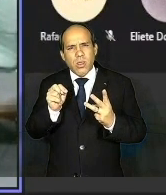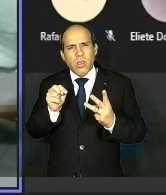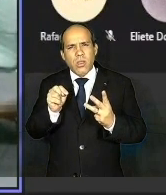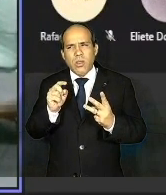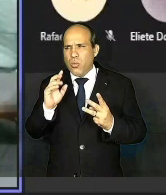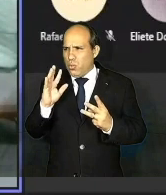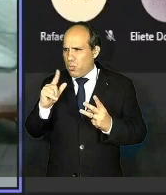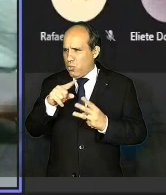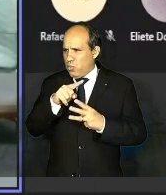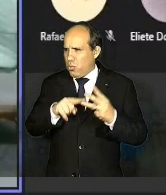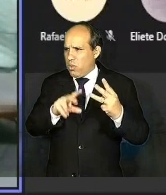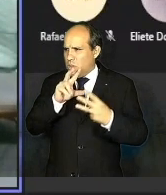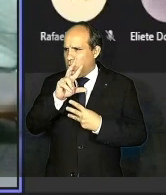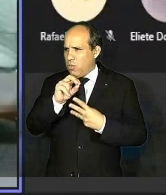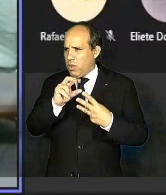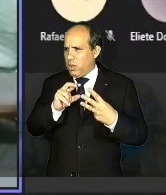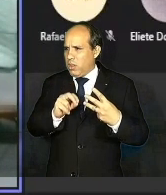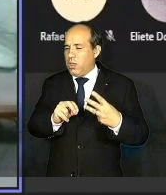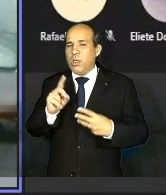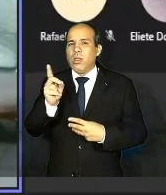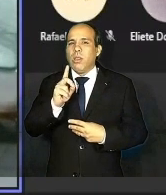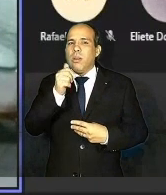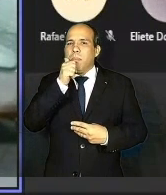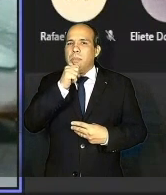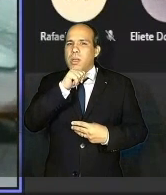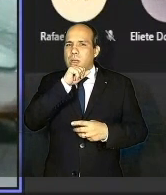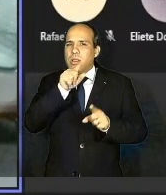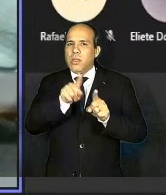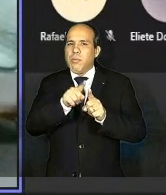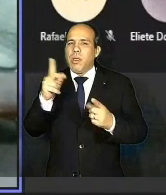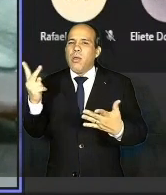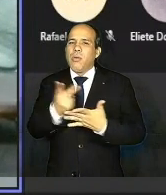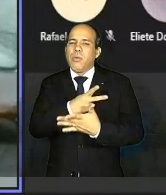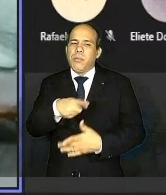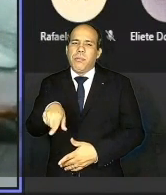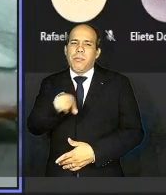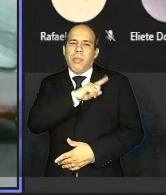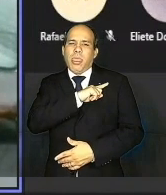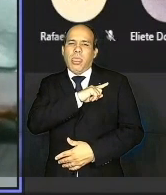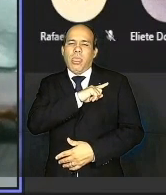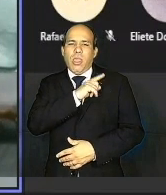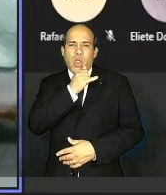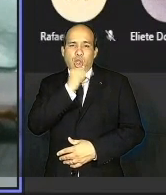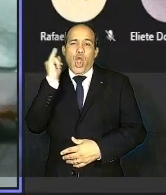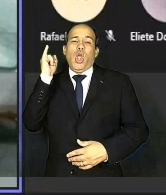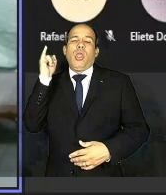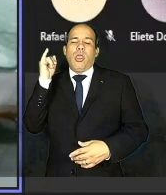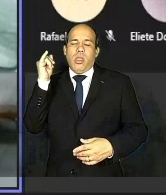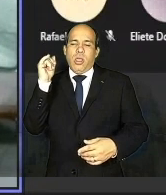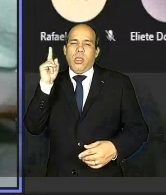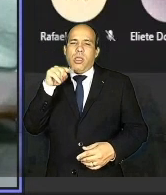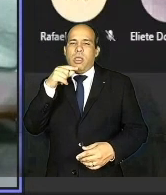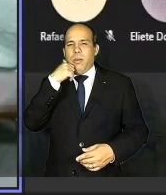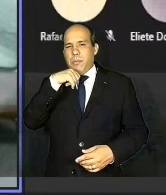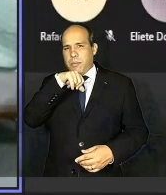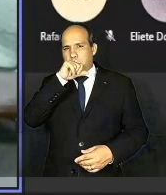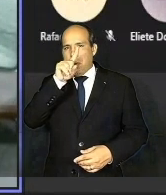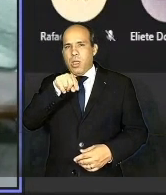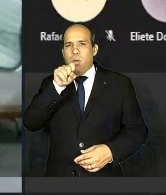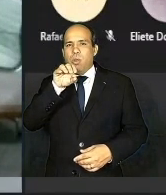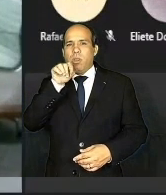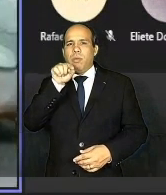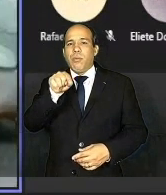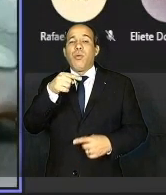será que são todos 50? Não, todos 50, né? É isso mesmo? Todos 50 mil? Não, a senhora que ela foi também atingida, que é a